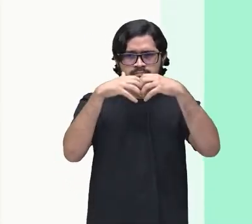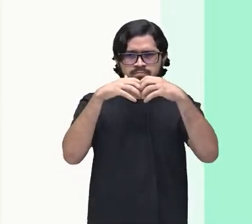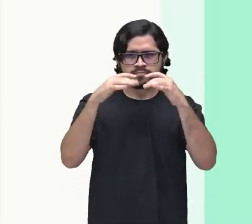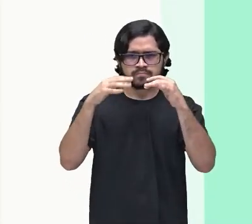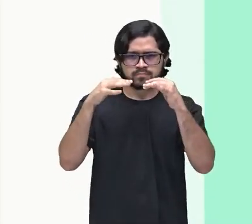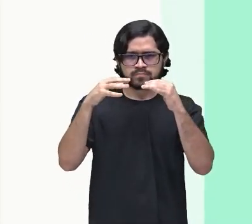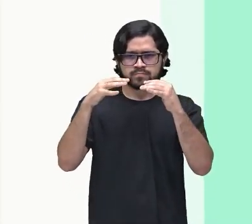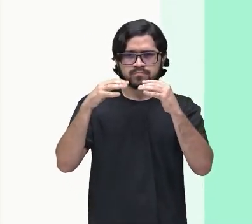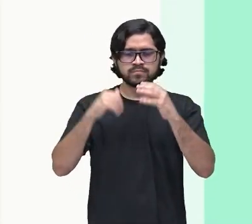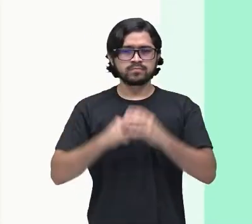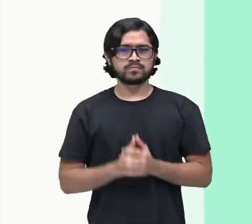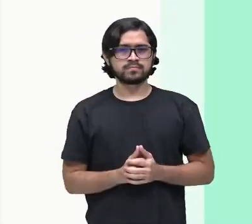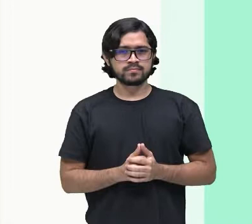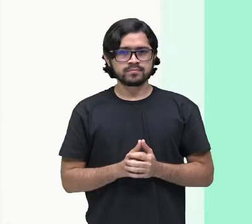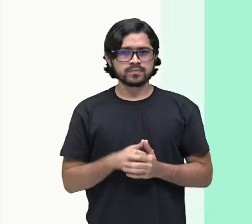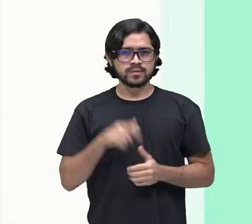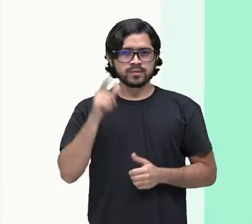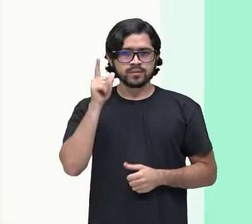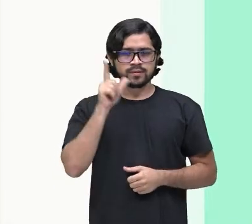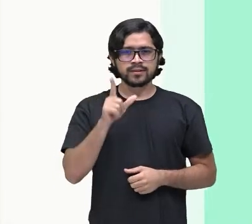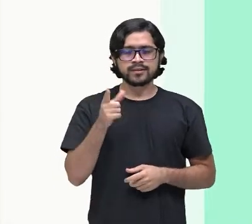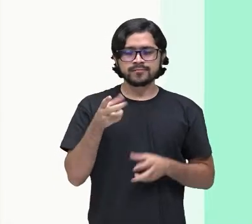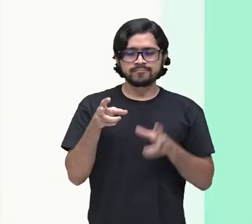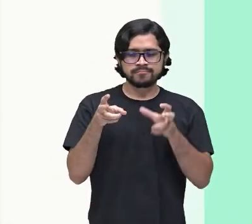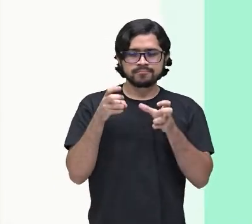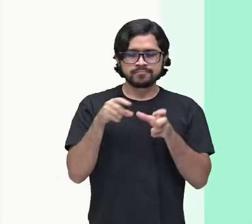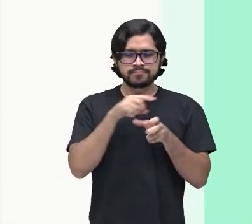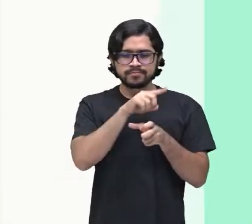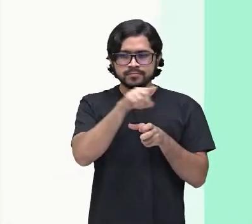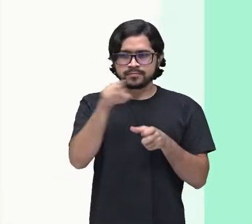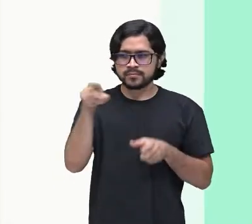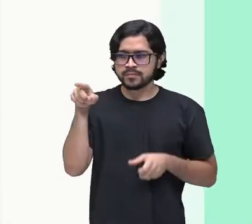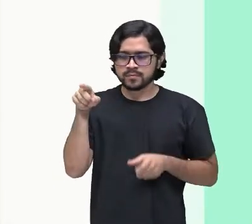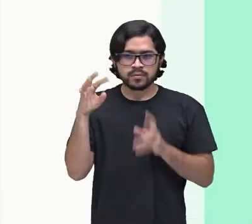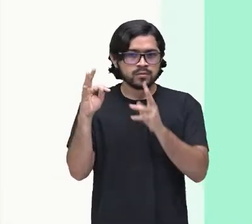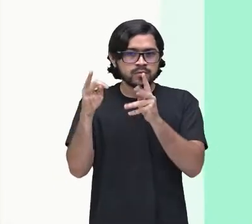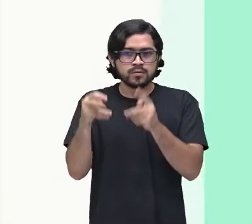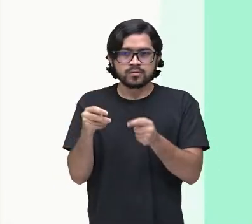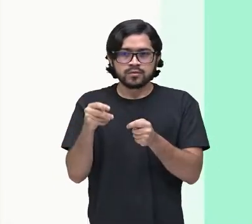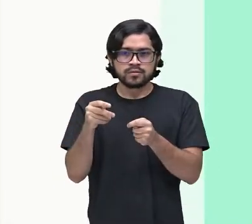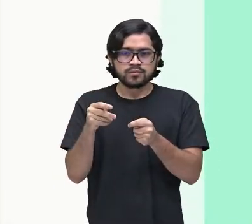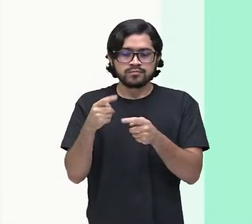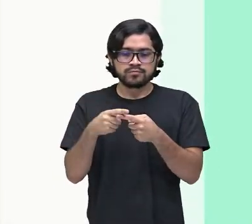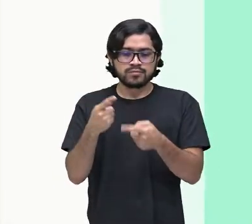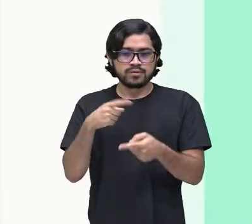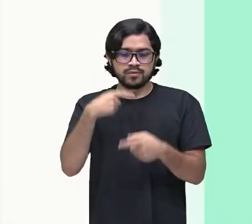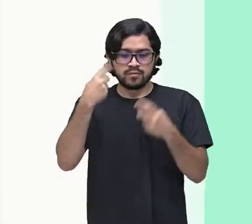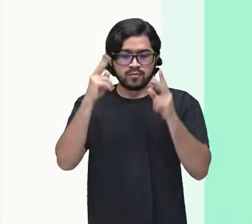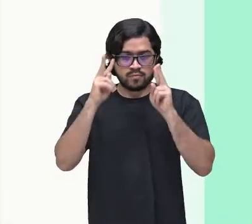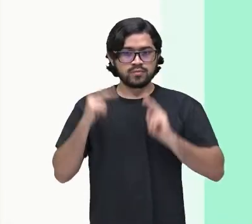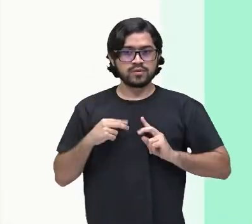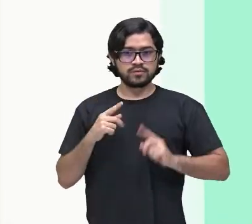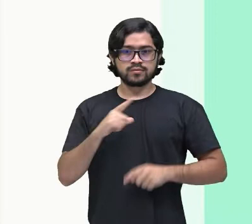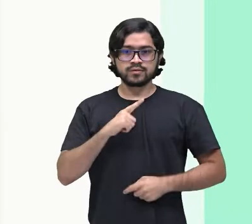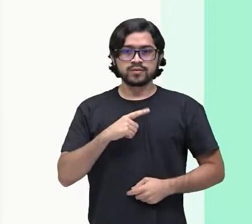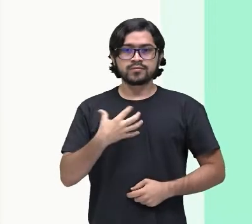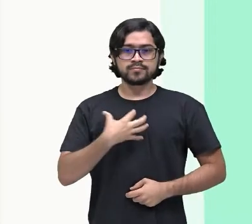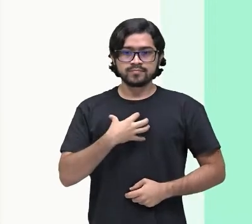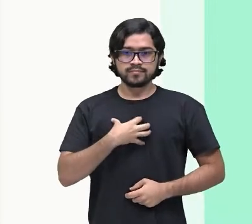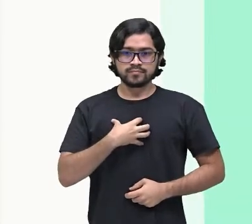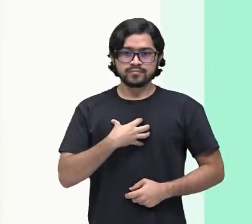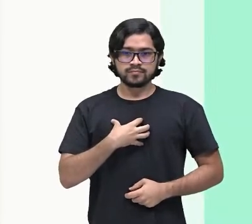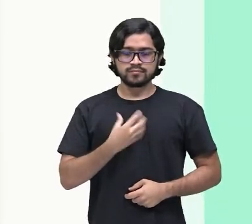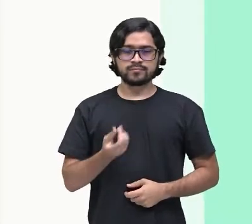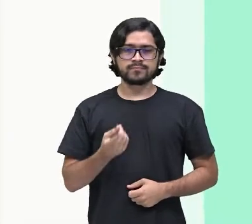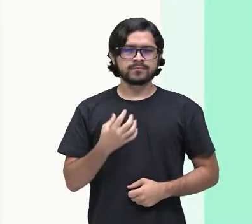consegue perceber tudo que está ao nosso redor por meio dos nossos sentidos. E o que é